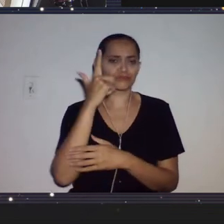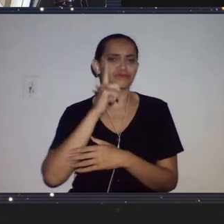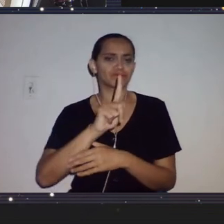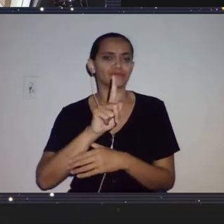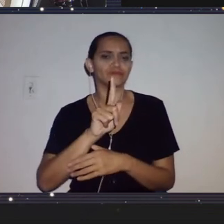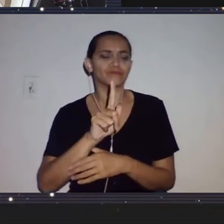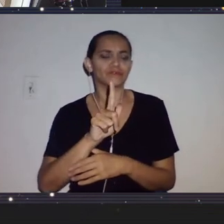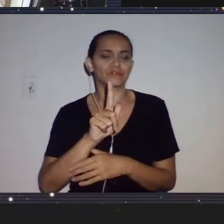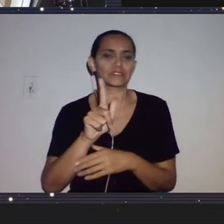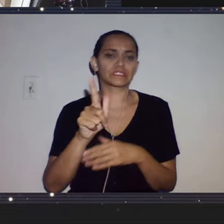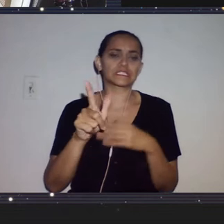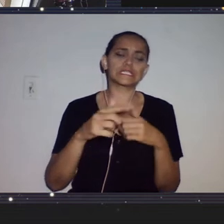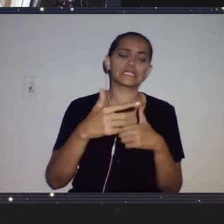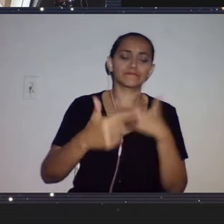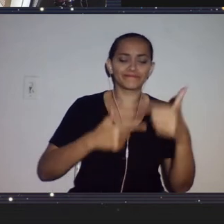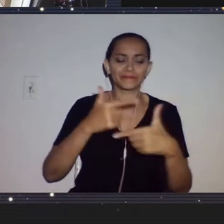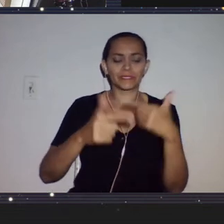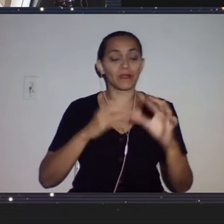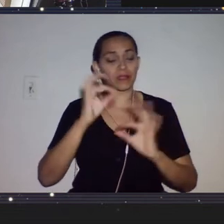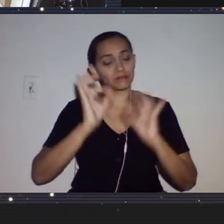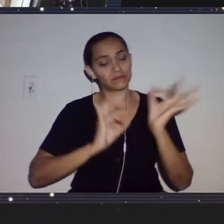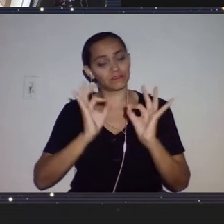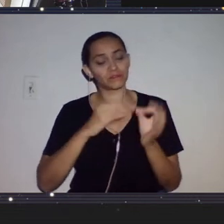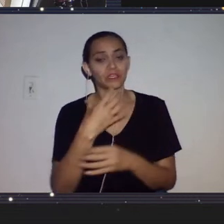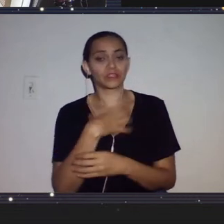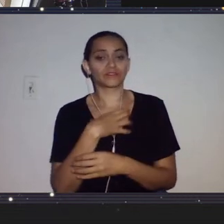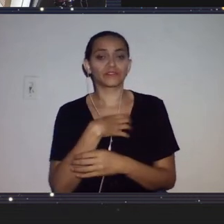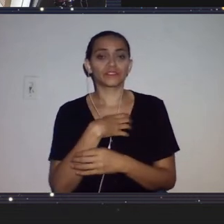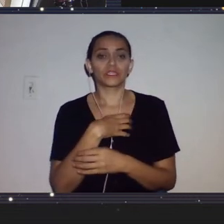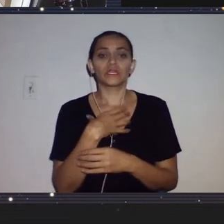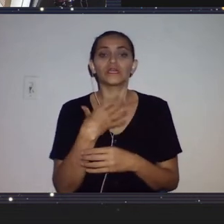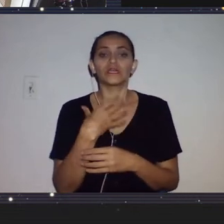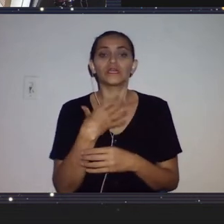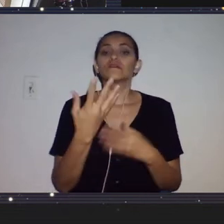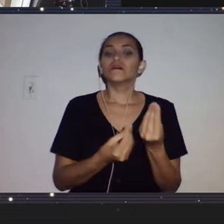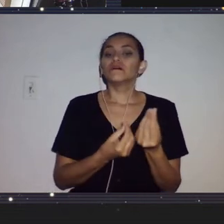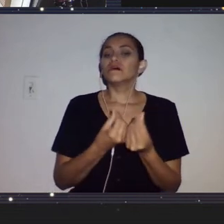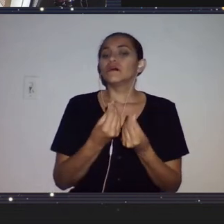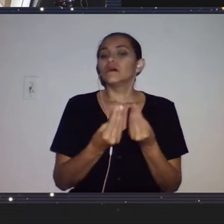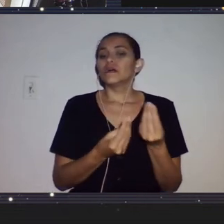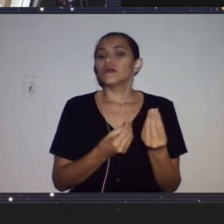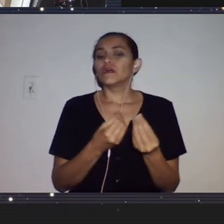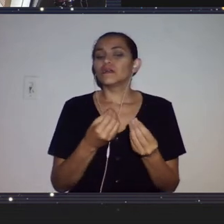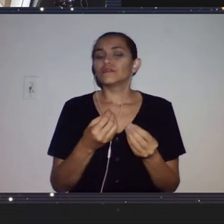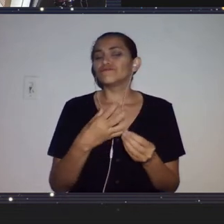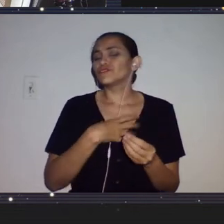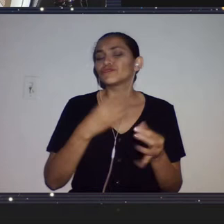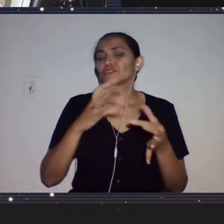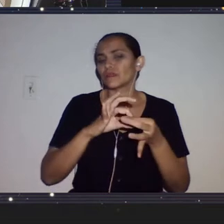meio que trabalhar nesses projetos de forma um pouco independente, ainda